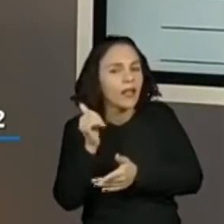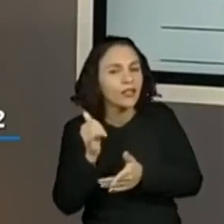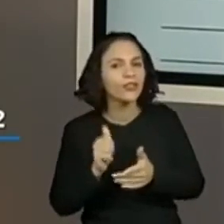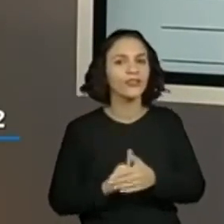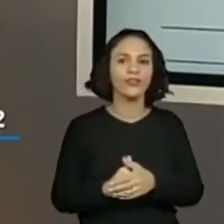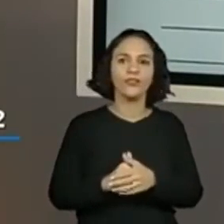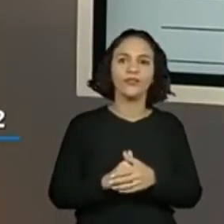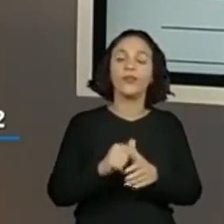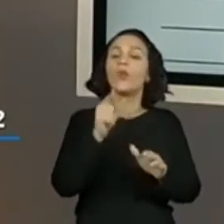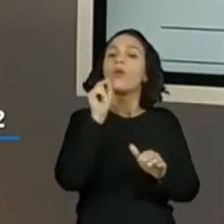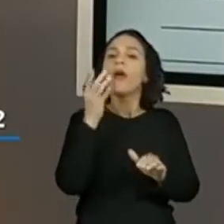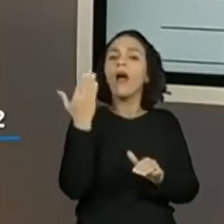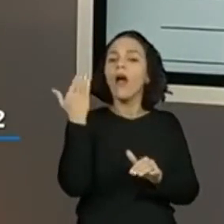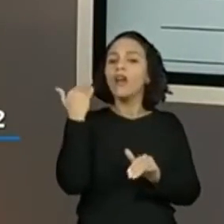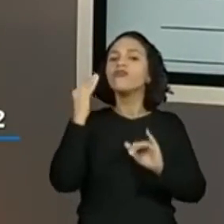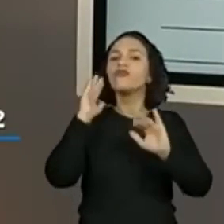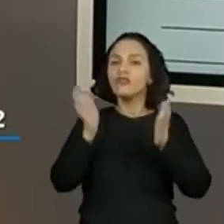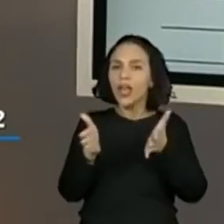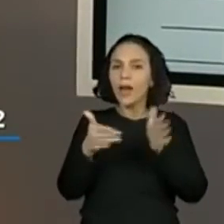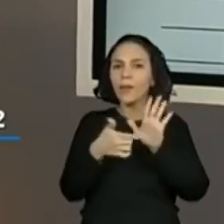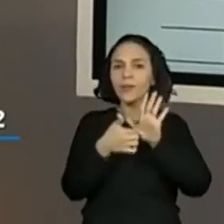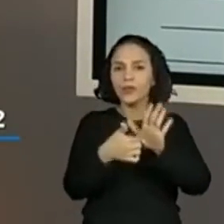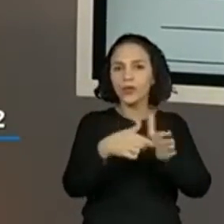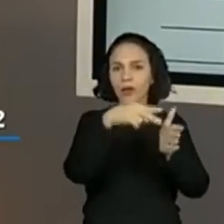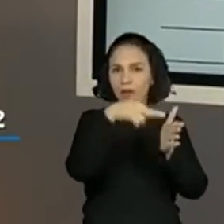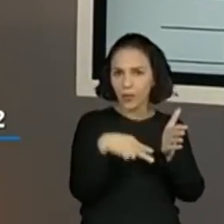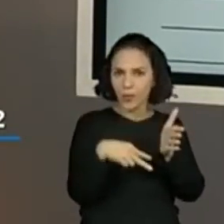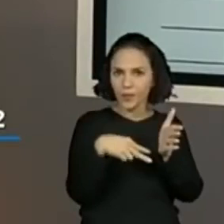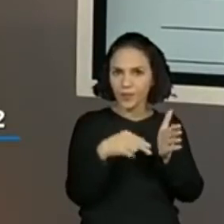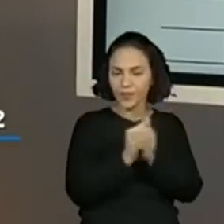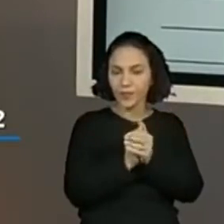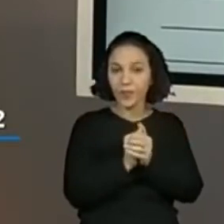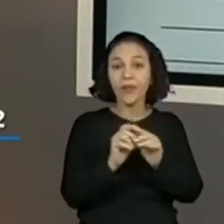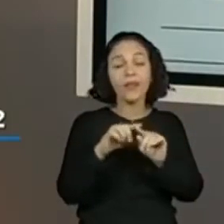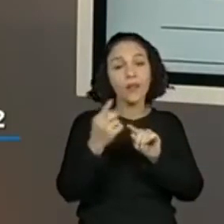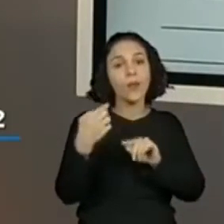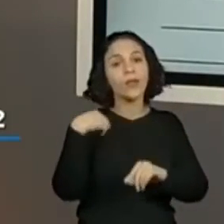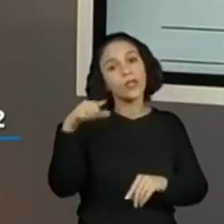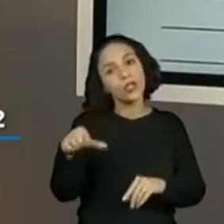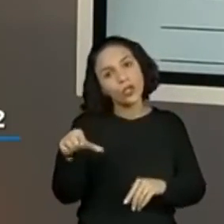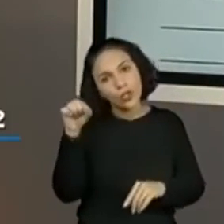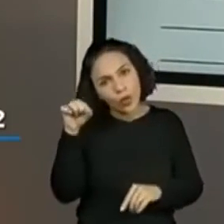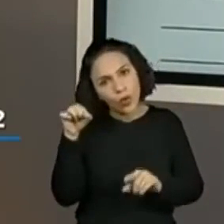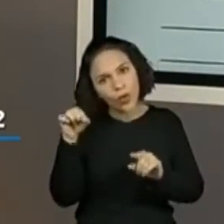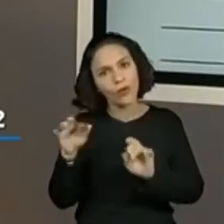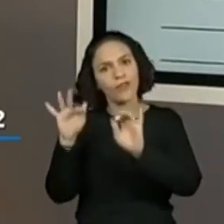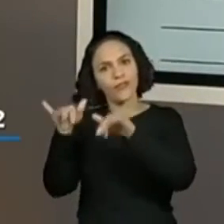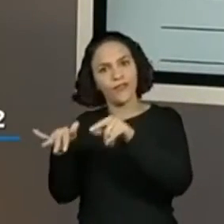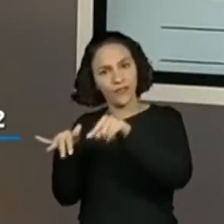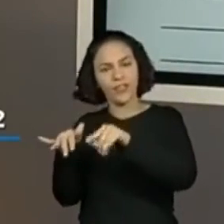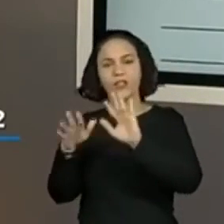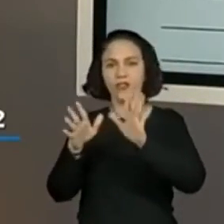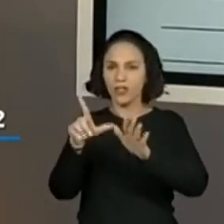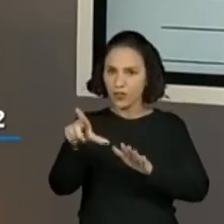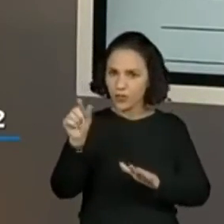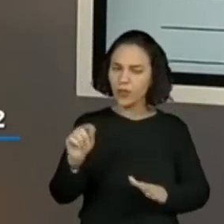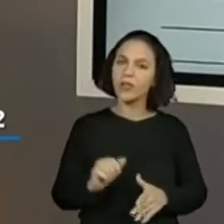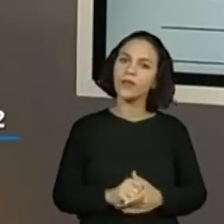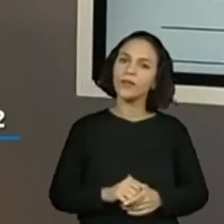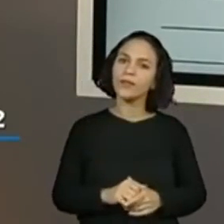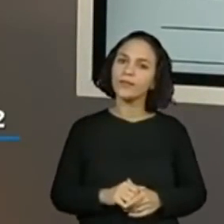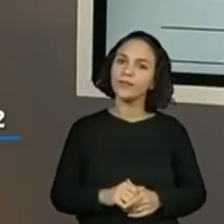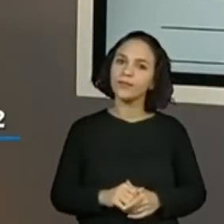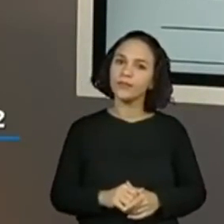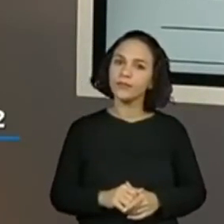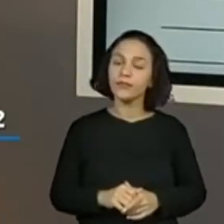conhecida. Foi o que a gente fez aqui. Eu escolho um final. Foi o que a gente fez aqui.